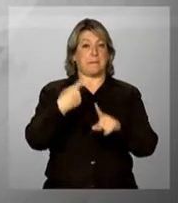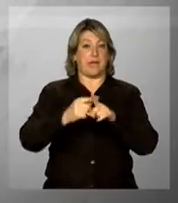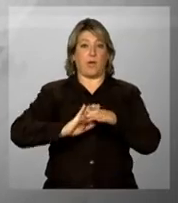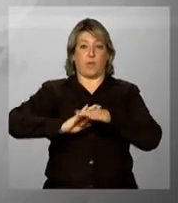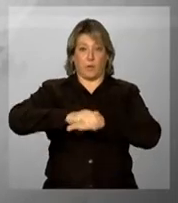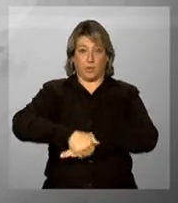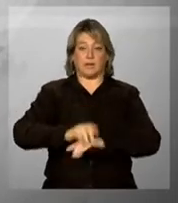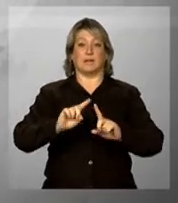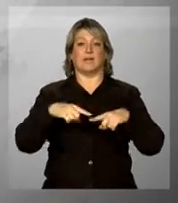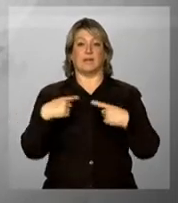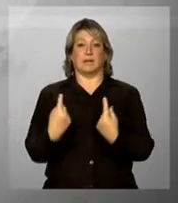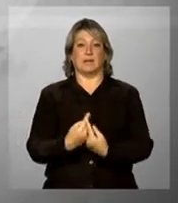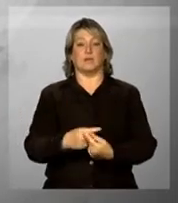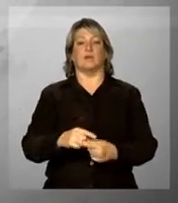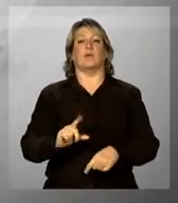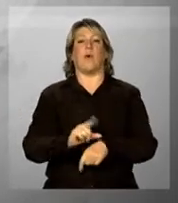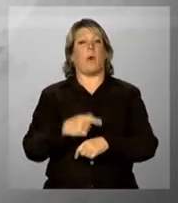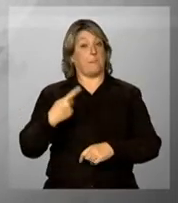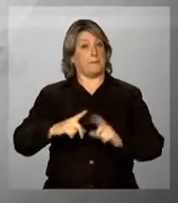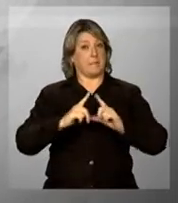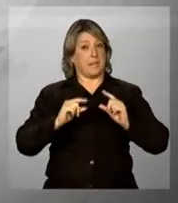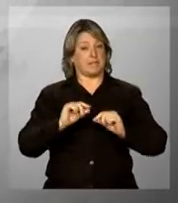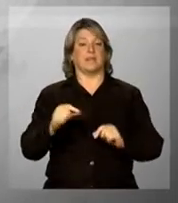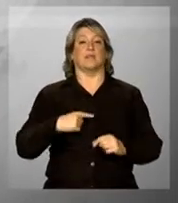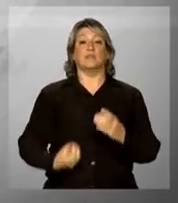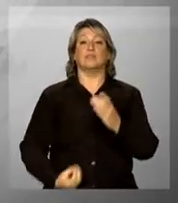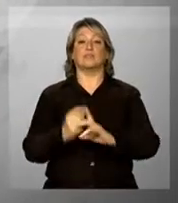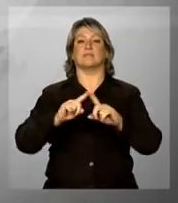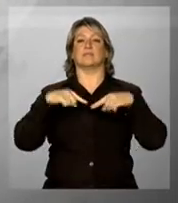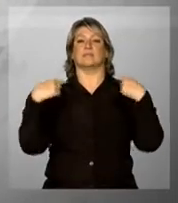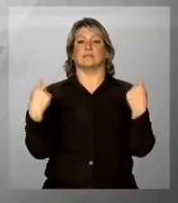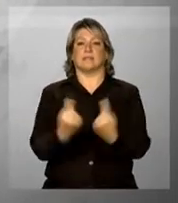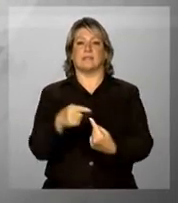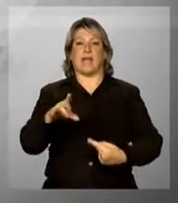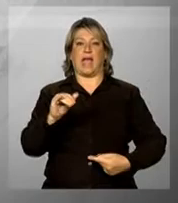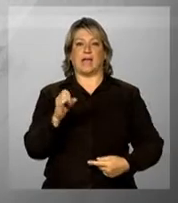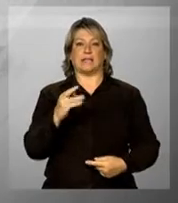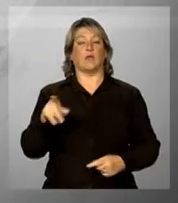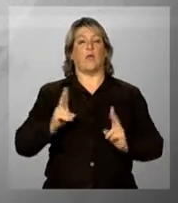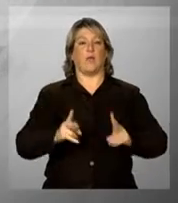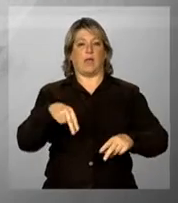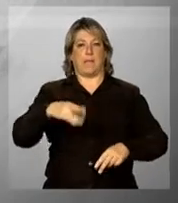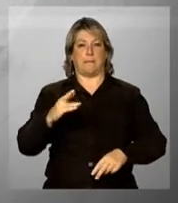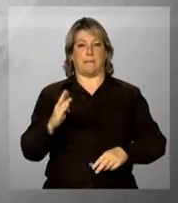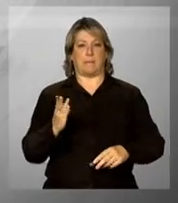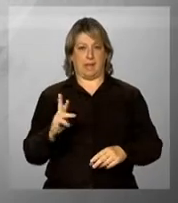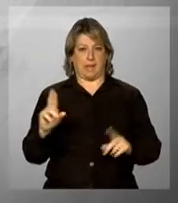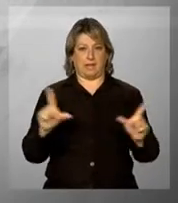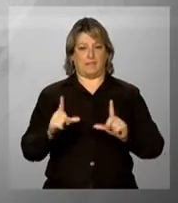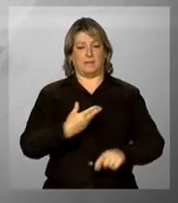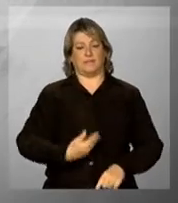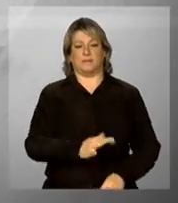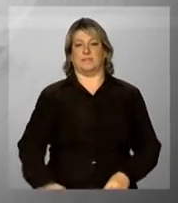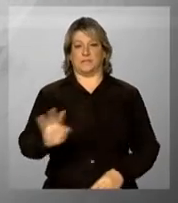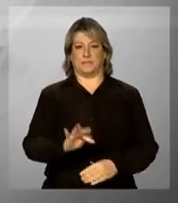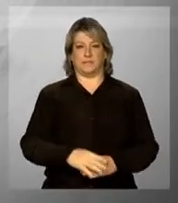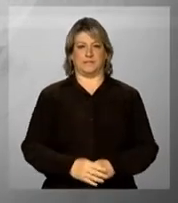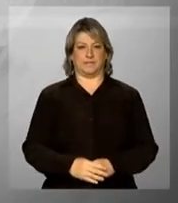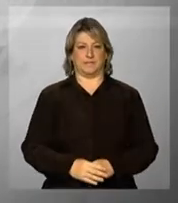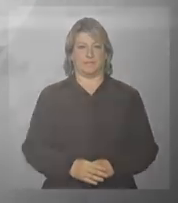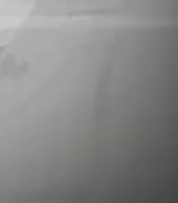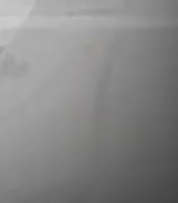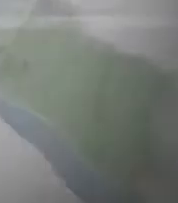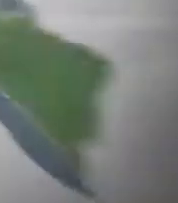das 7:30 da noite horário de Brasília da cerimônia de inauguração do Castelão continuei com a gente NBR a TV do governo